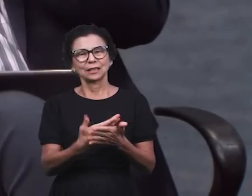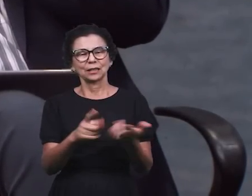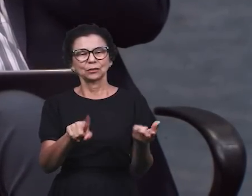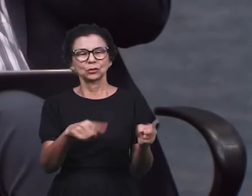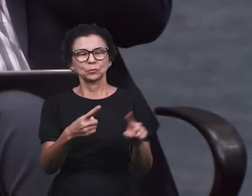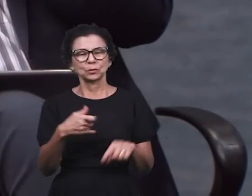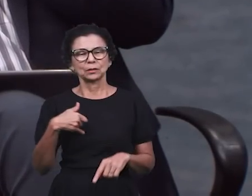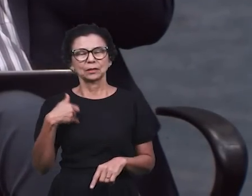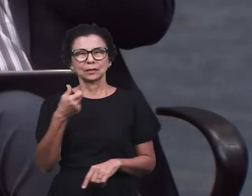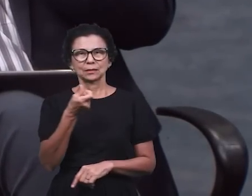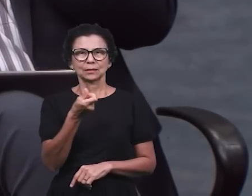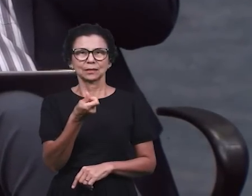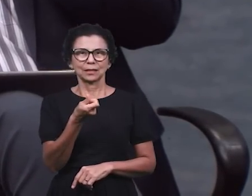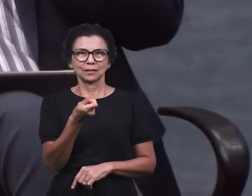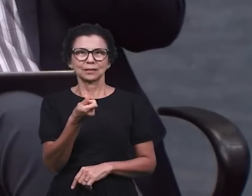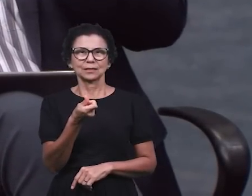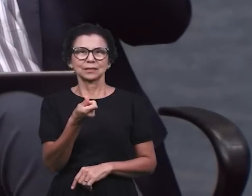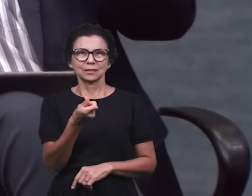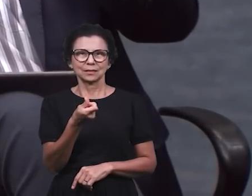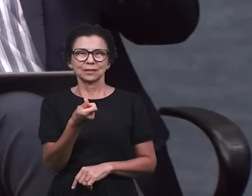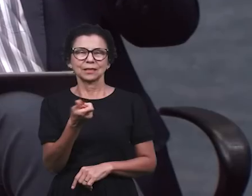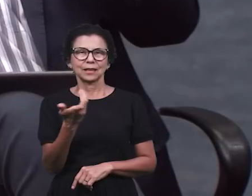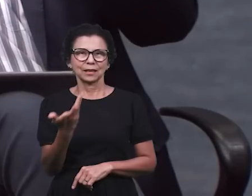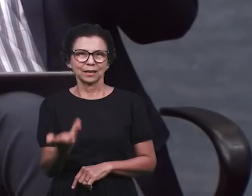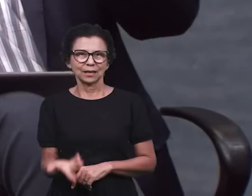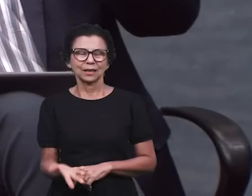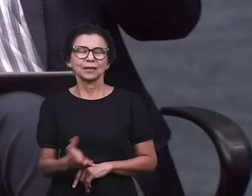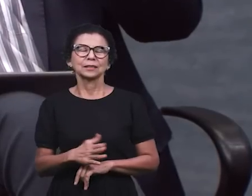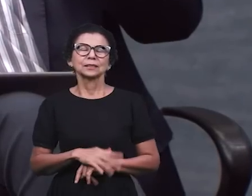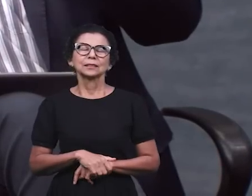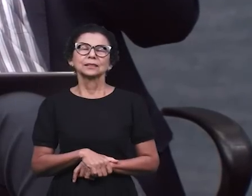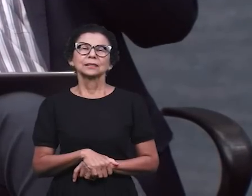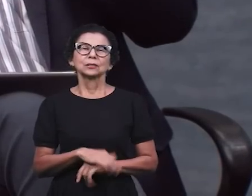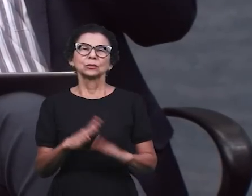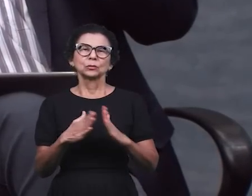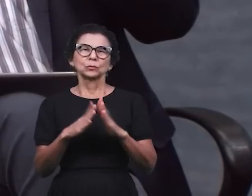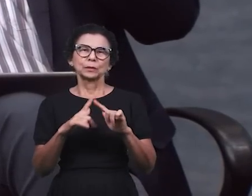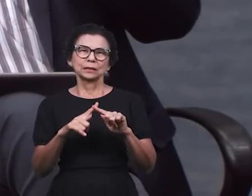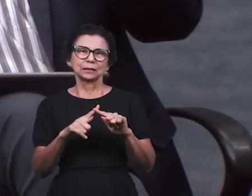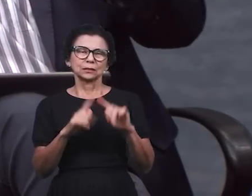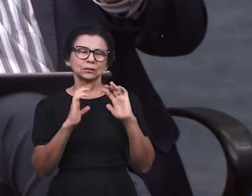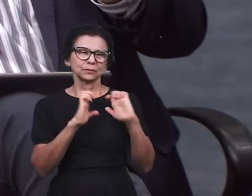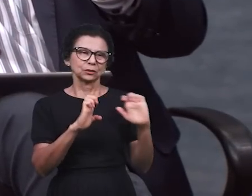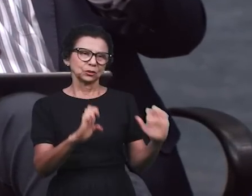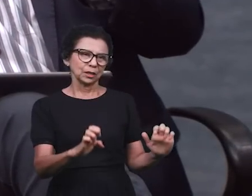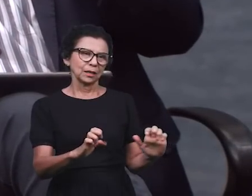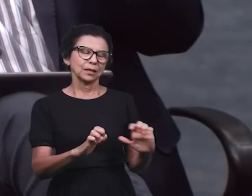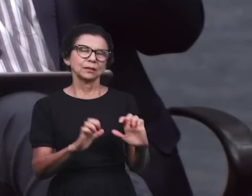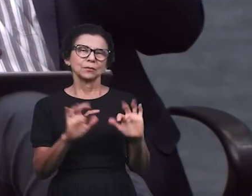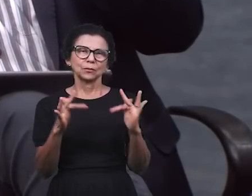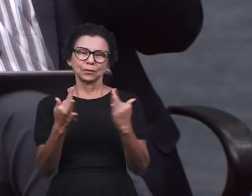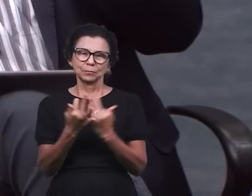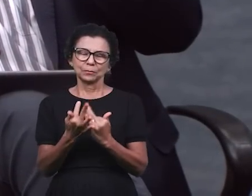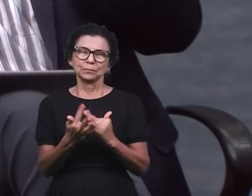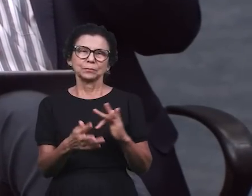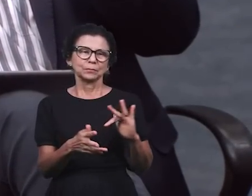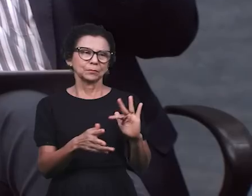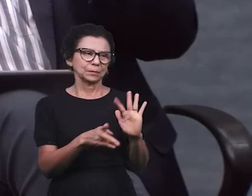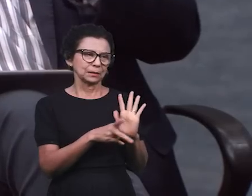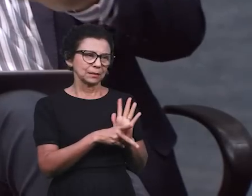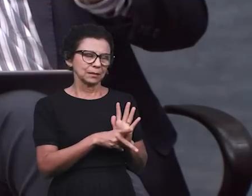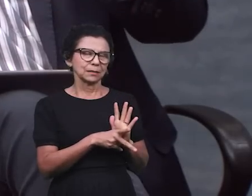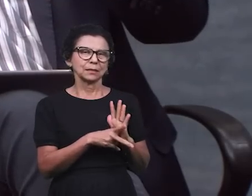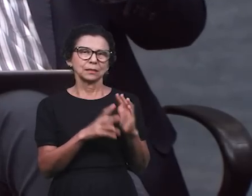idade. Num trabalho específico, numa igreja evangélica, da qual fazíamos parte,